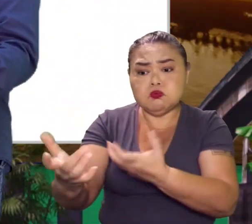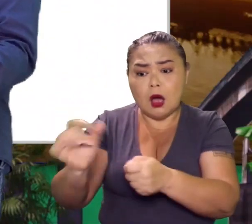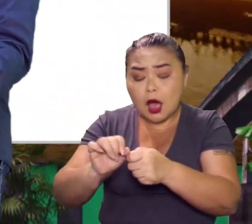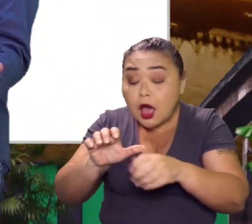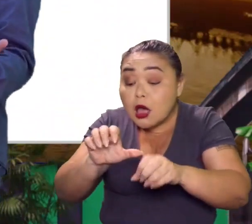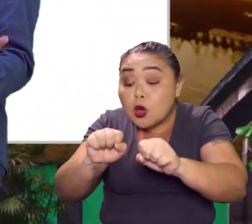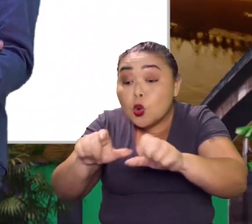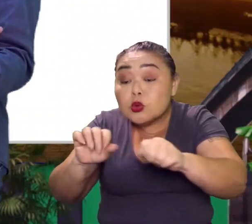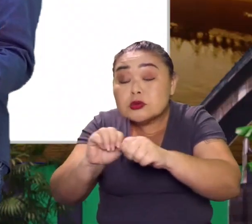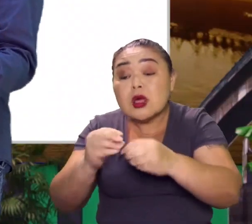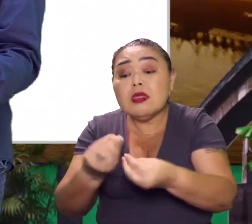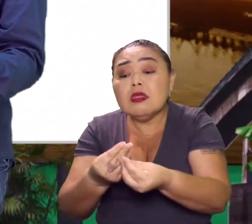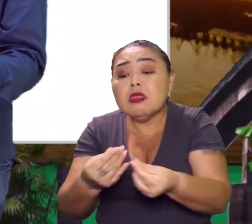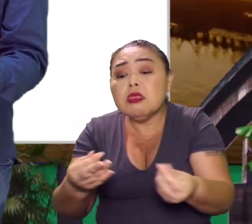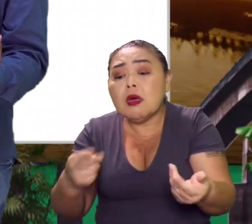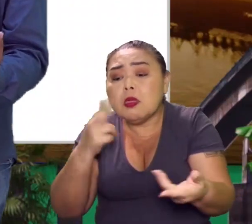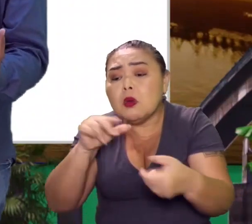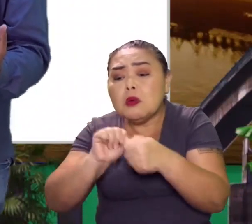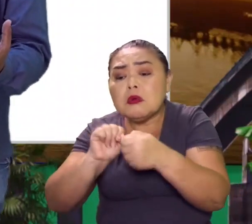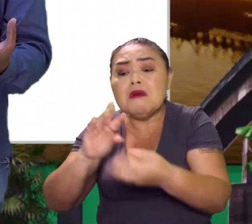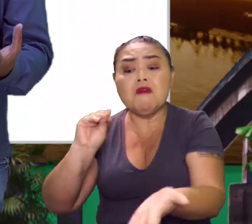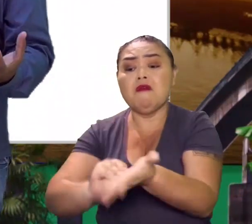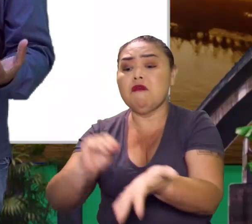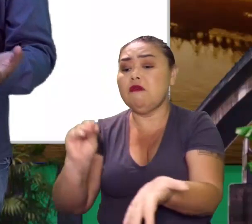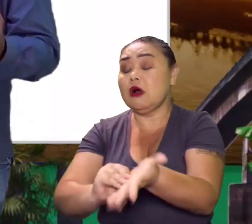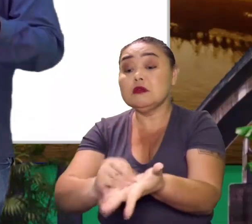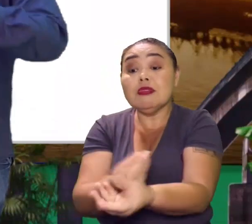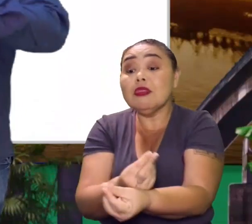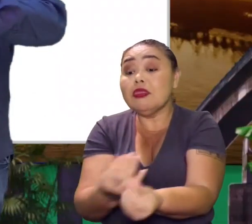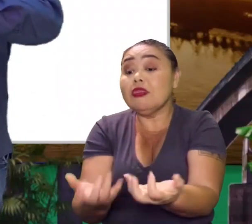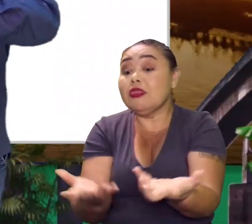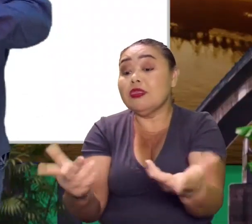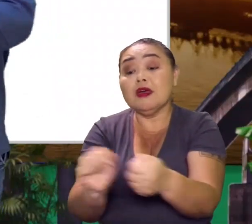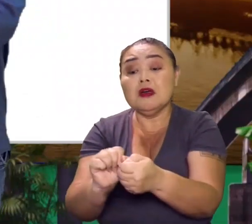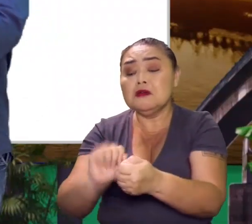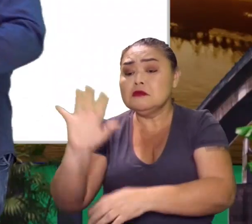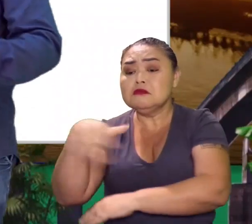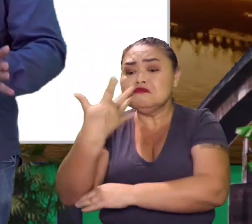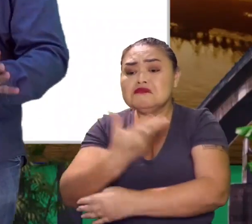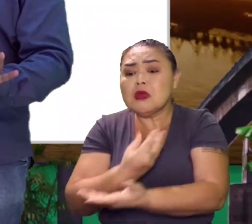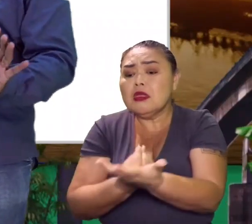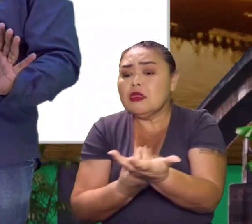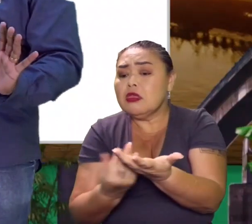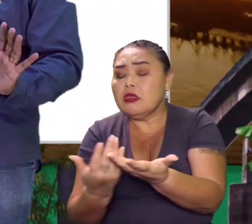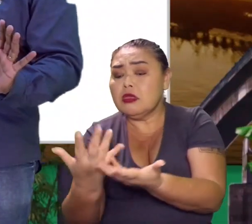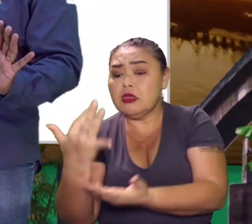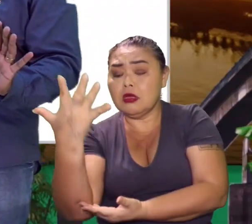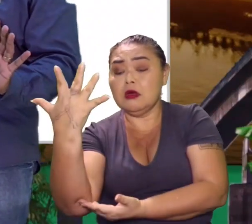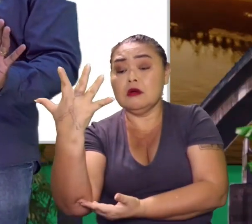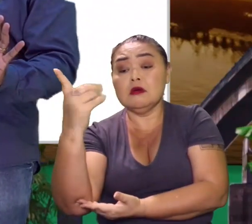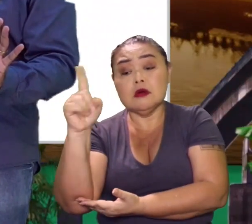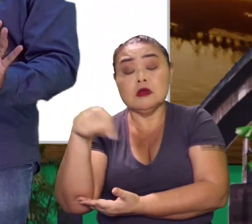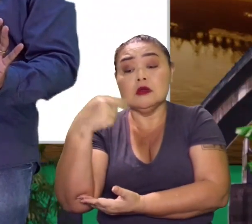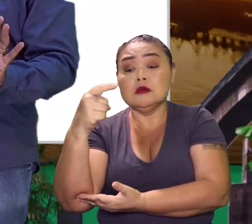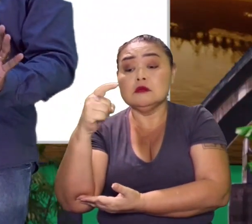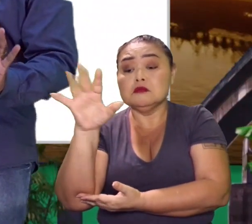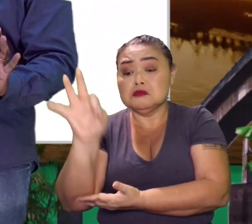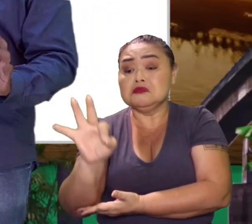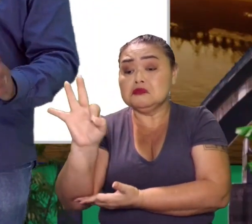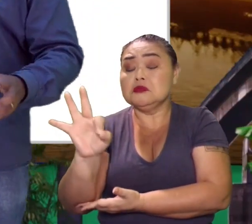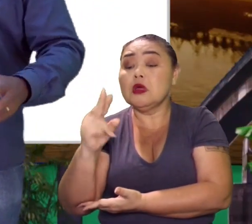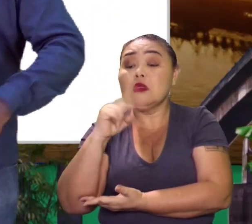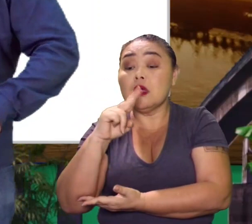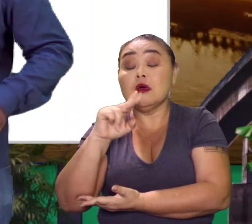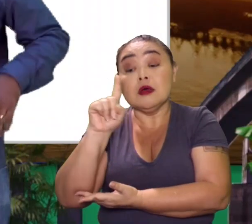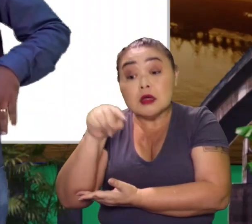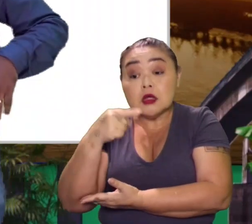porque o solo precisa dos nutrientes das plantas. E queimou já, né? E quando você já desmata, já mata aí uma porcentagem dos